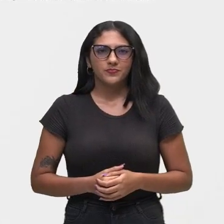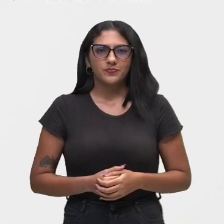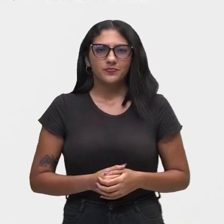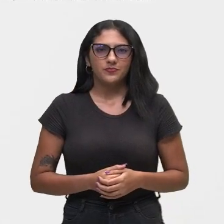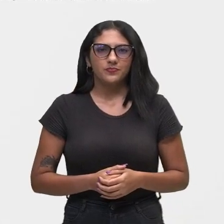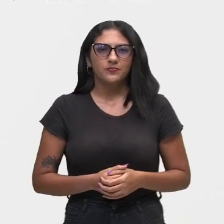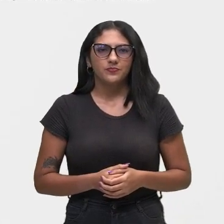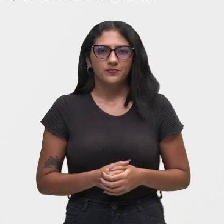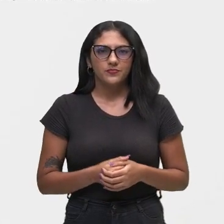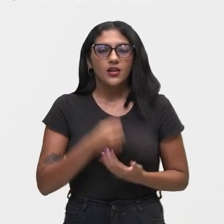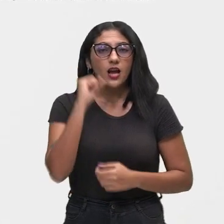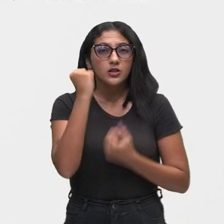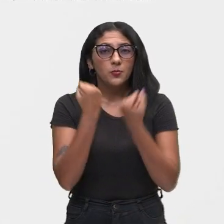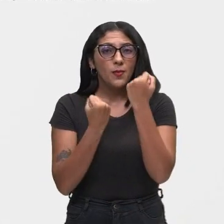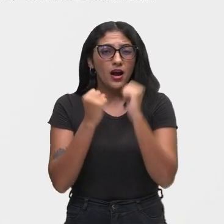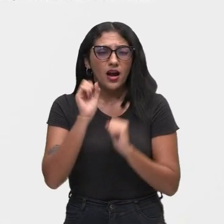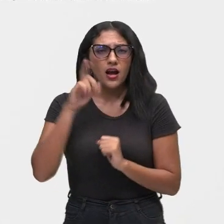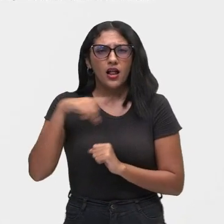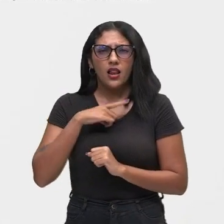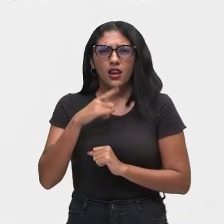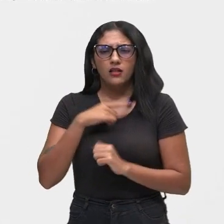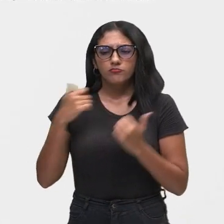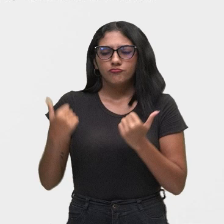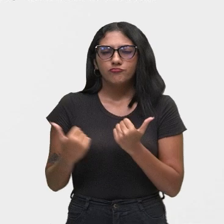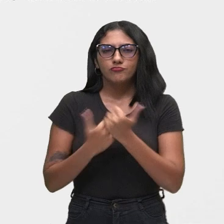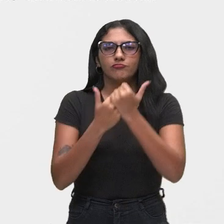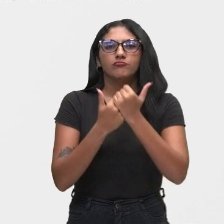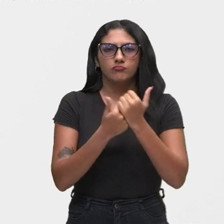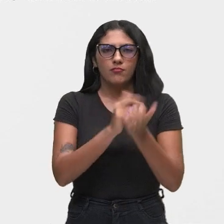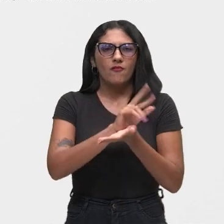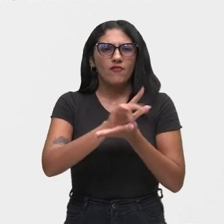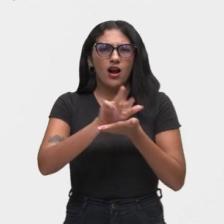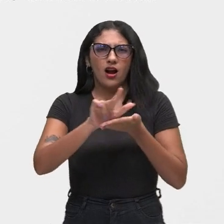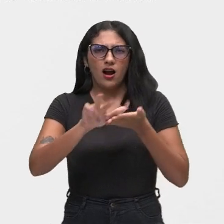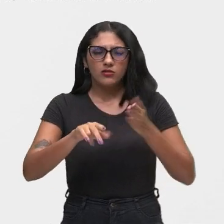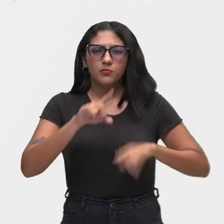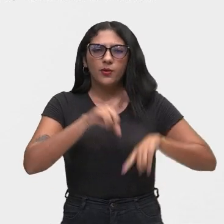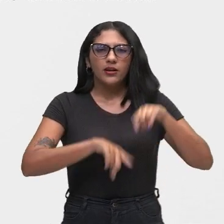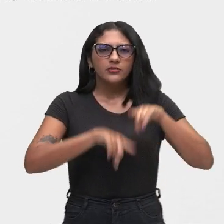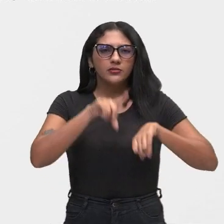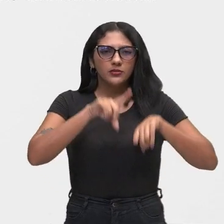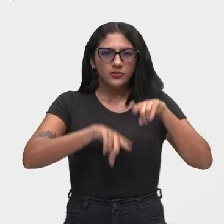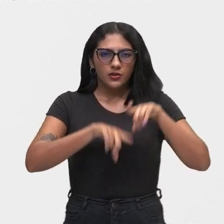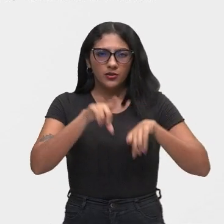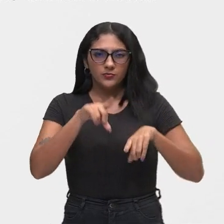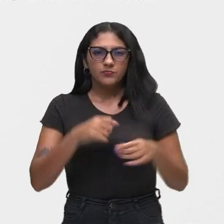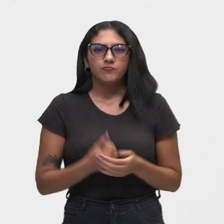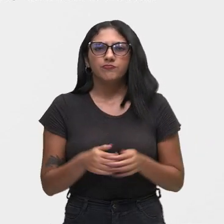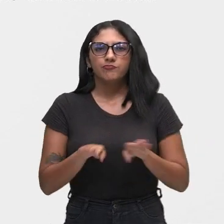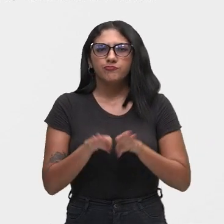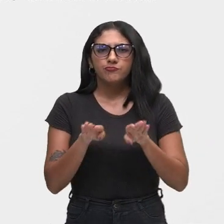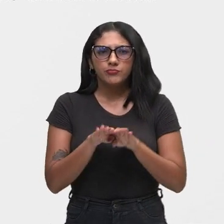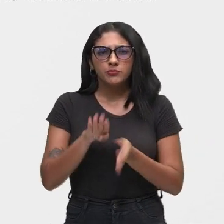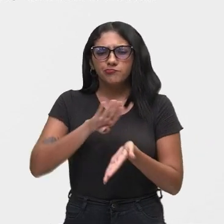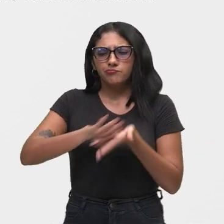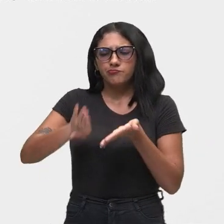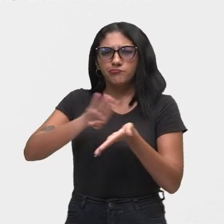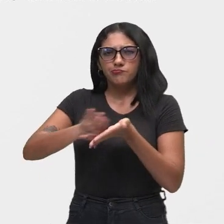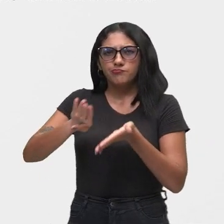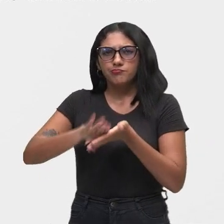as máquinas, né, elas substituíram várias ferramentas e eliminaram